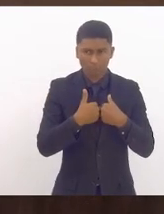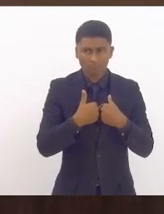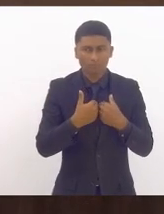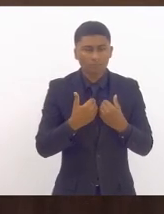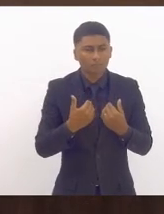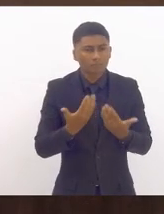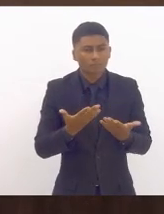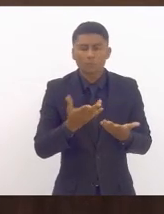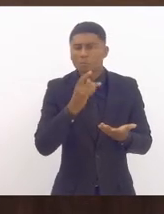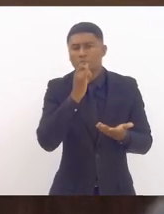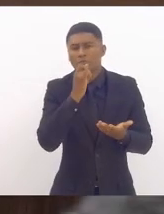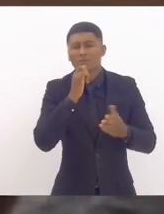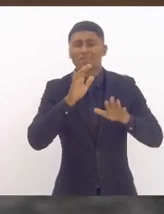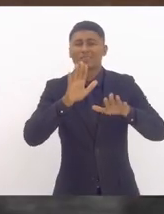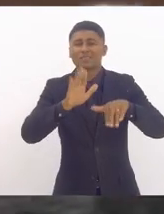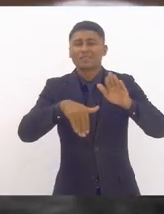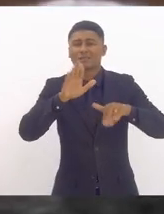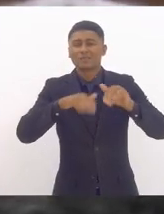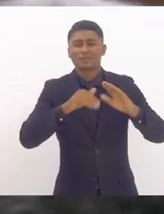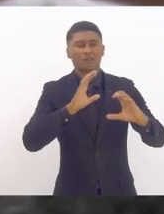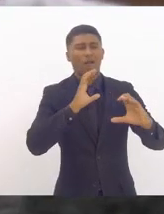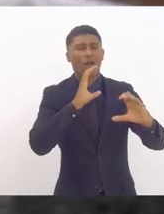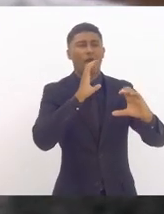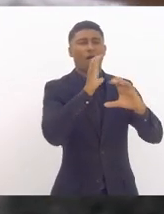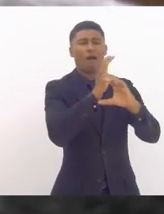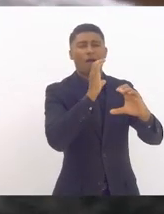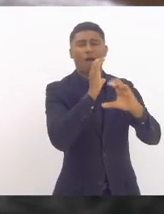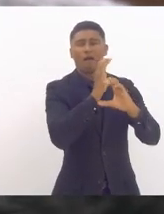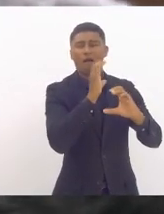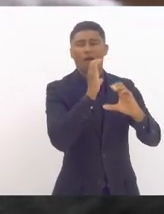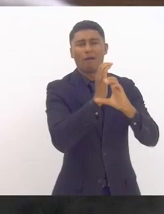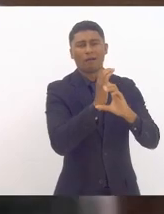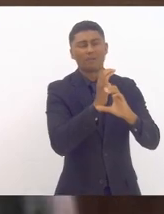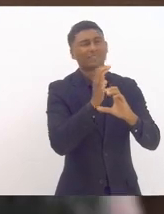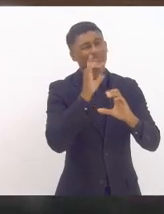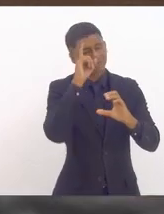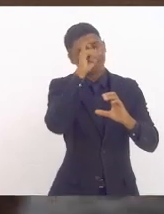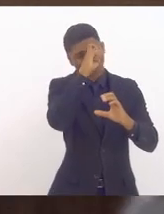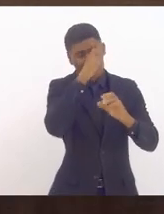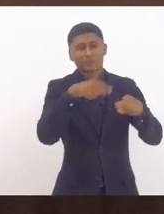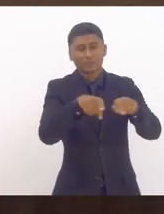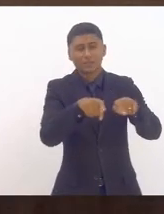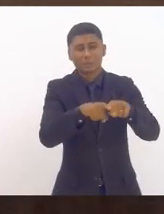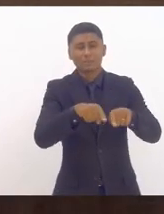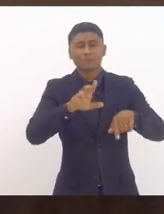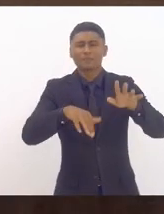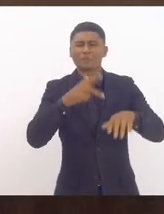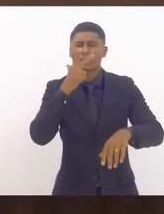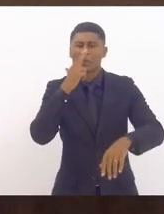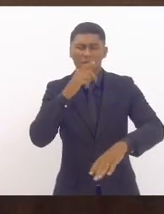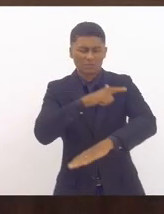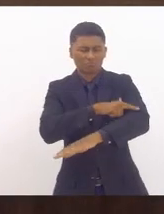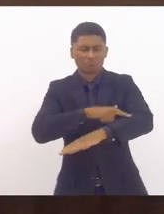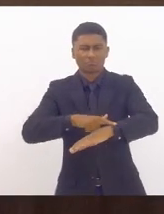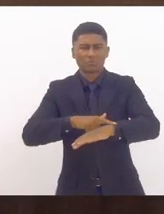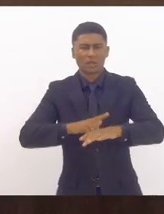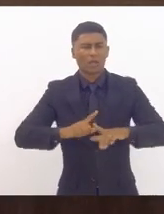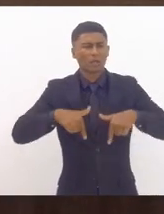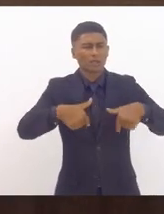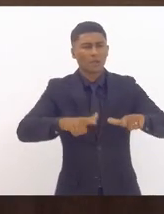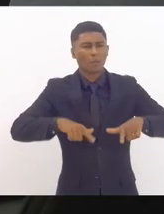na comunicação social e nos comportamentos repetitivos.